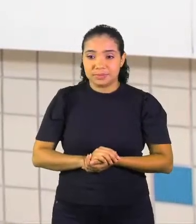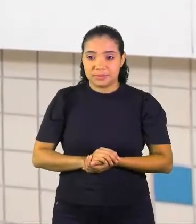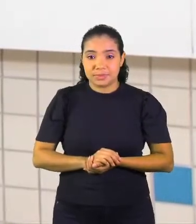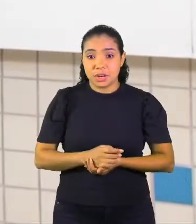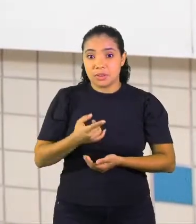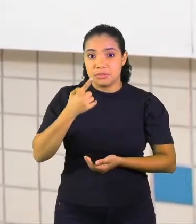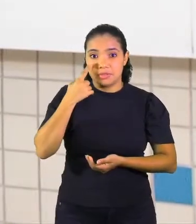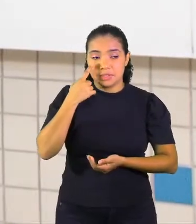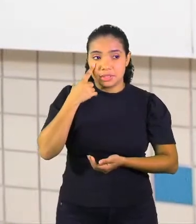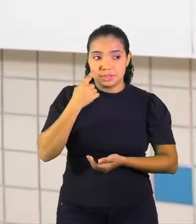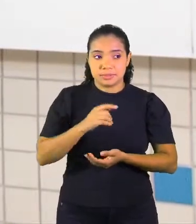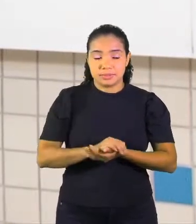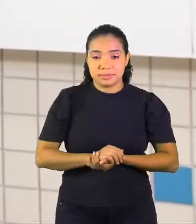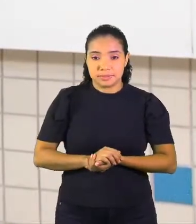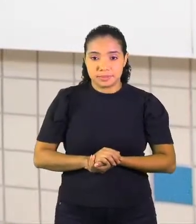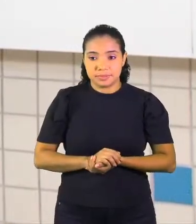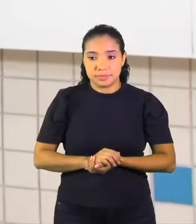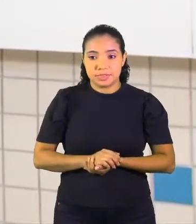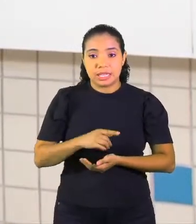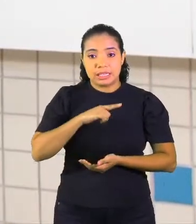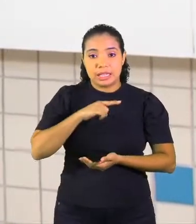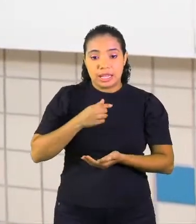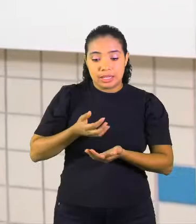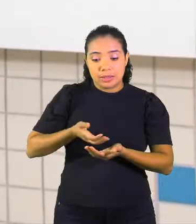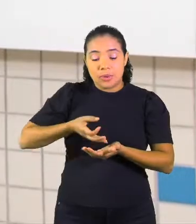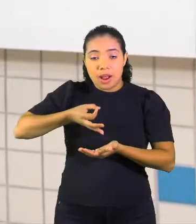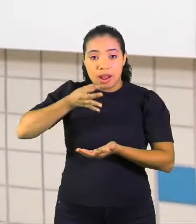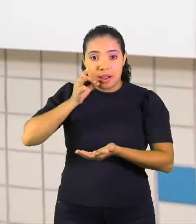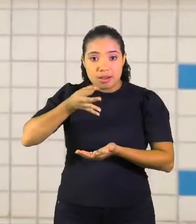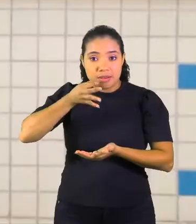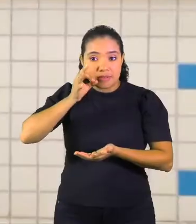Olha, aqui eu tenho café